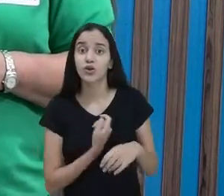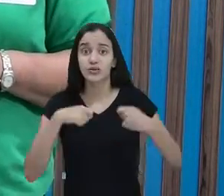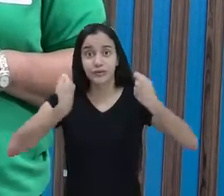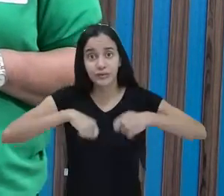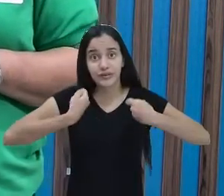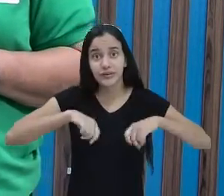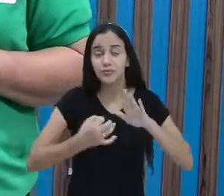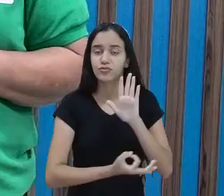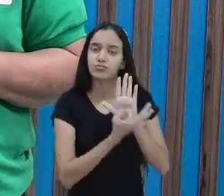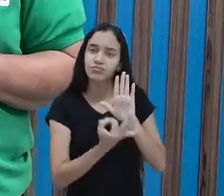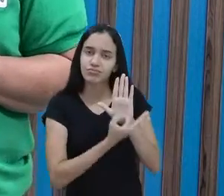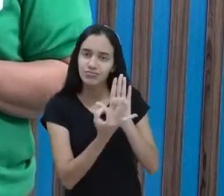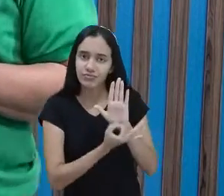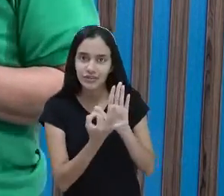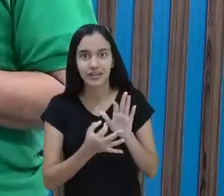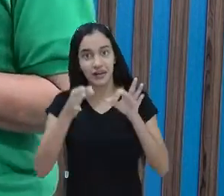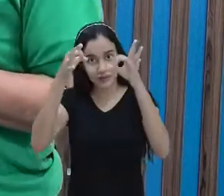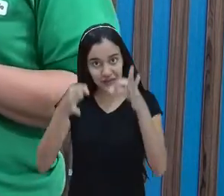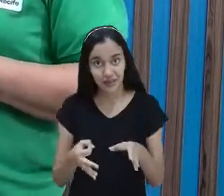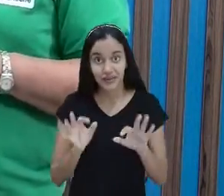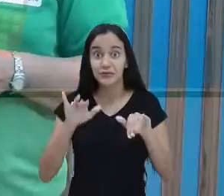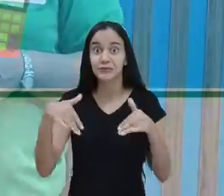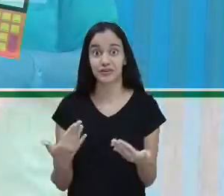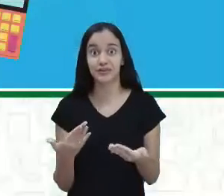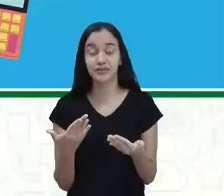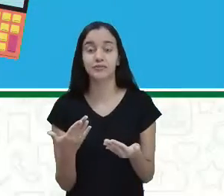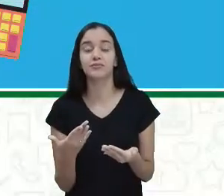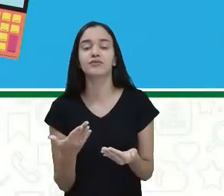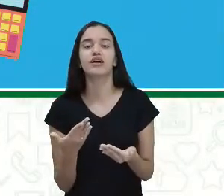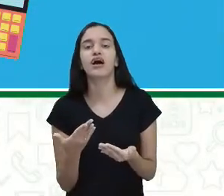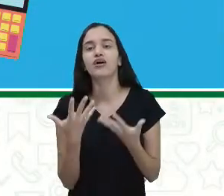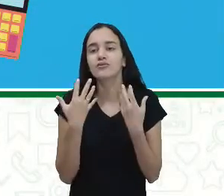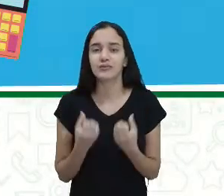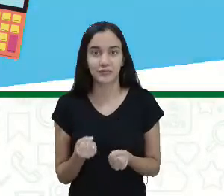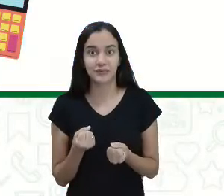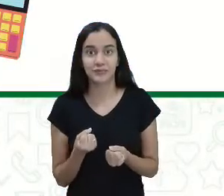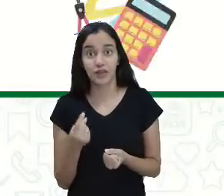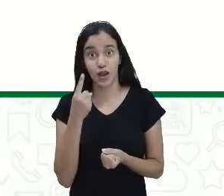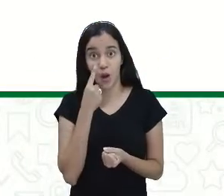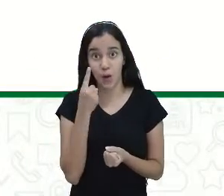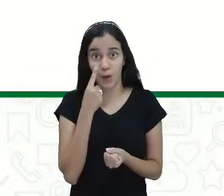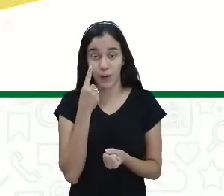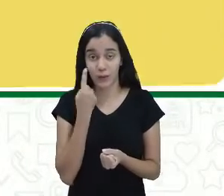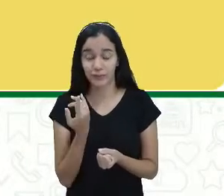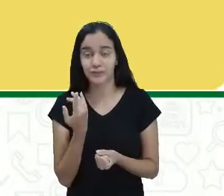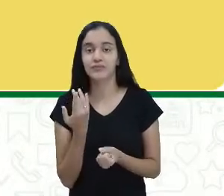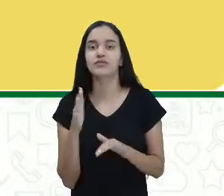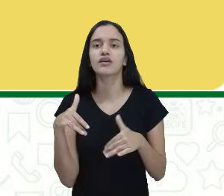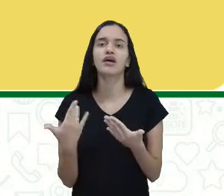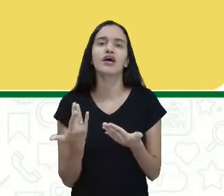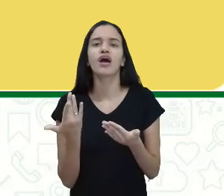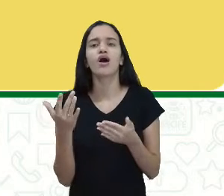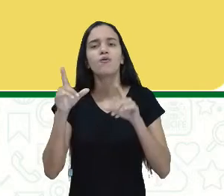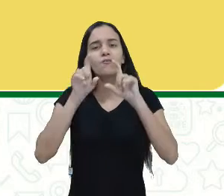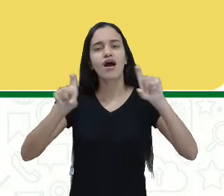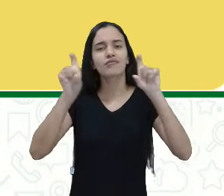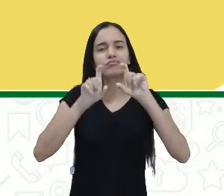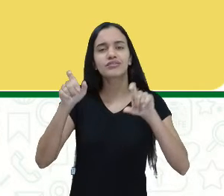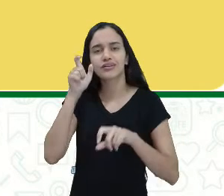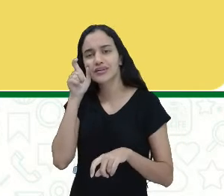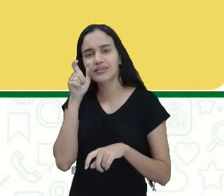desses comentários, tá? Então, vamos lá. Olha só, eu trouxe uma frase